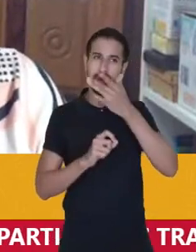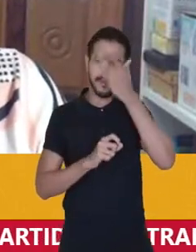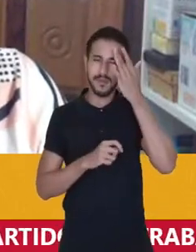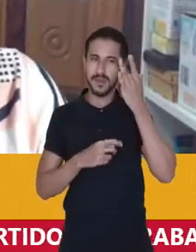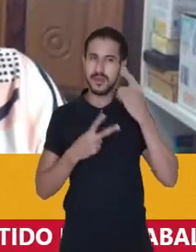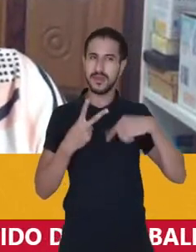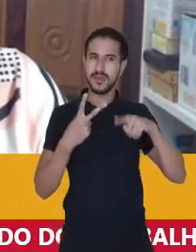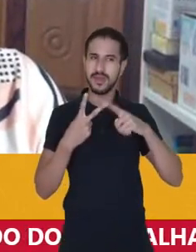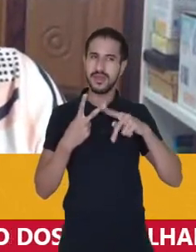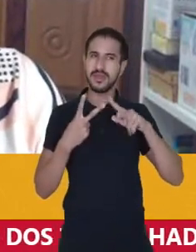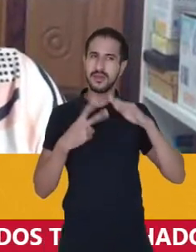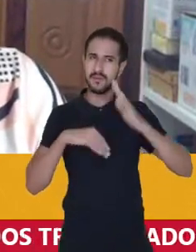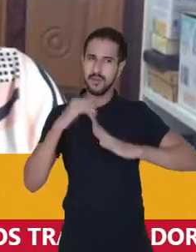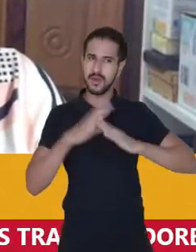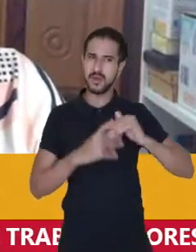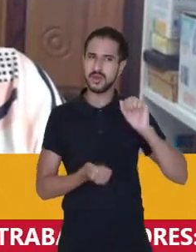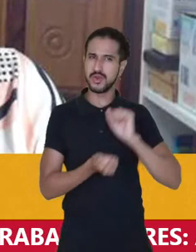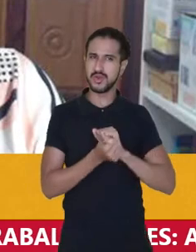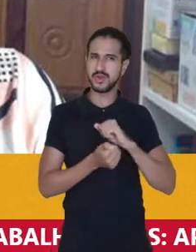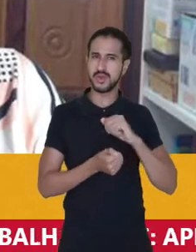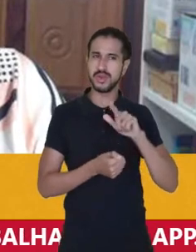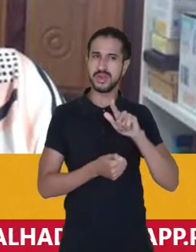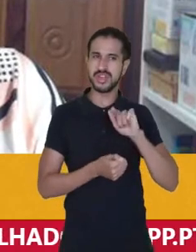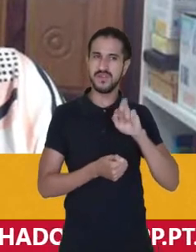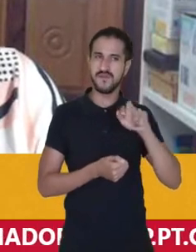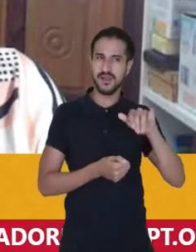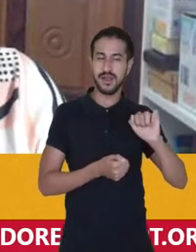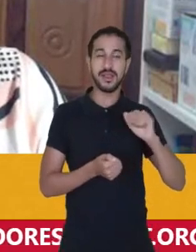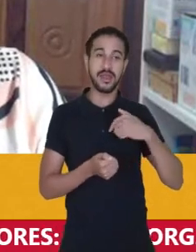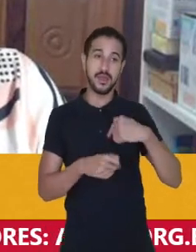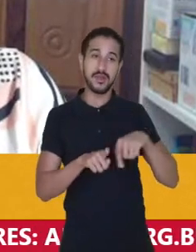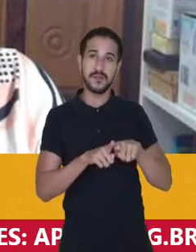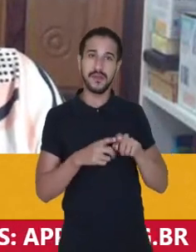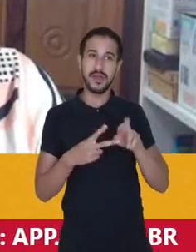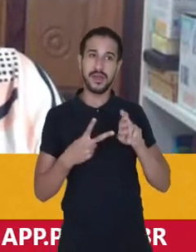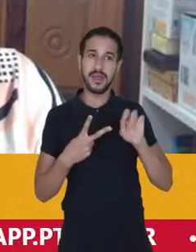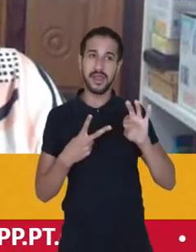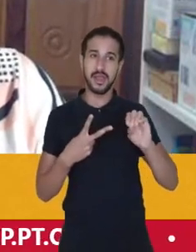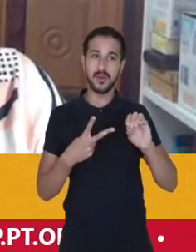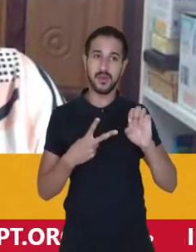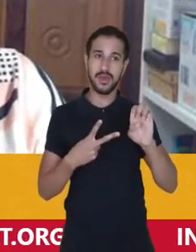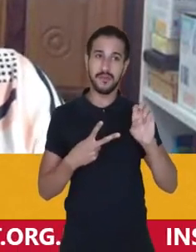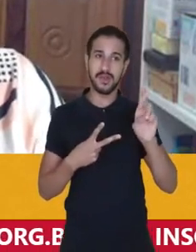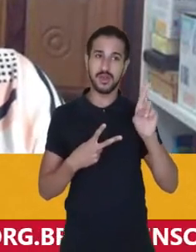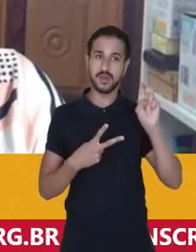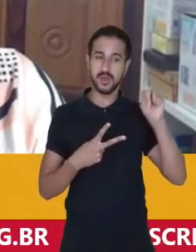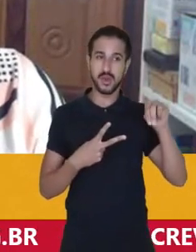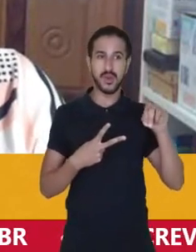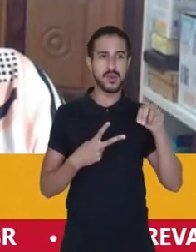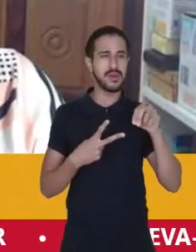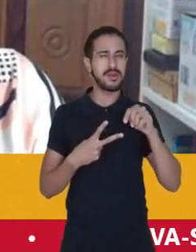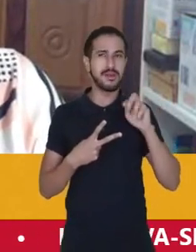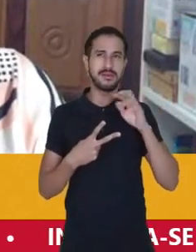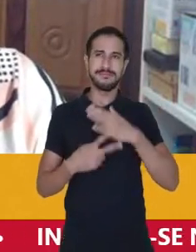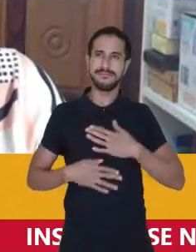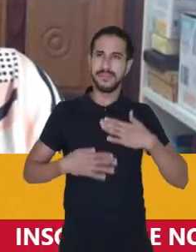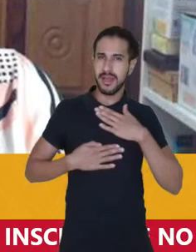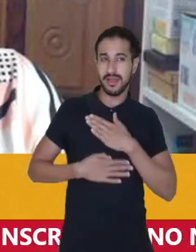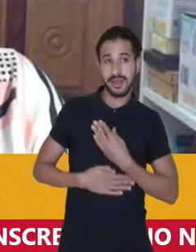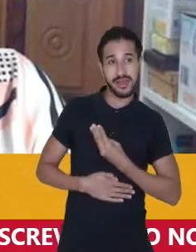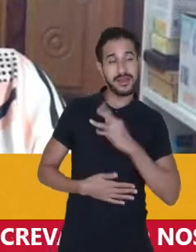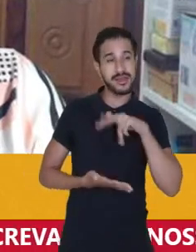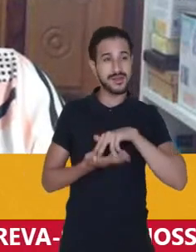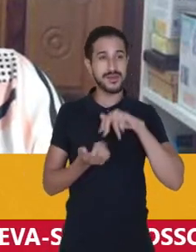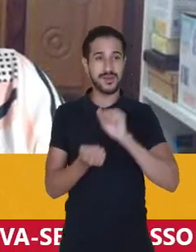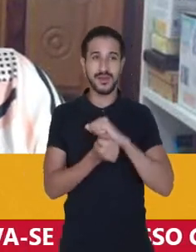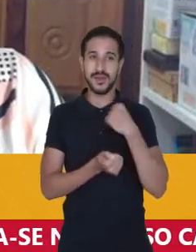outro profissional que vai estar aqui junto com Givânia e eu, que é Renato Emerson dos Santos. Renato, um prazer ter você também conosco